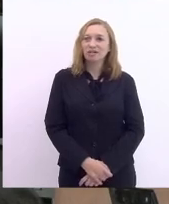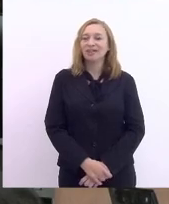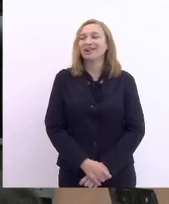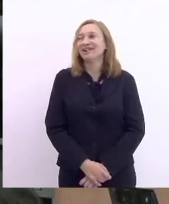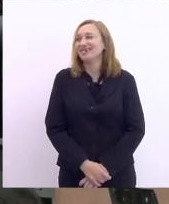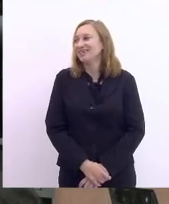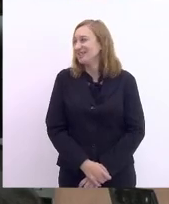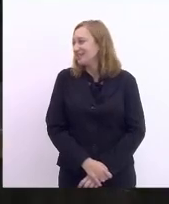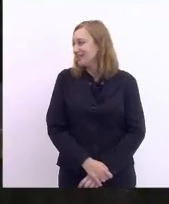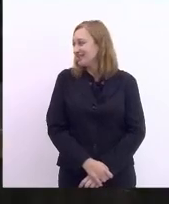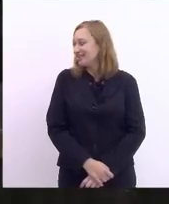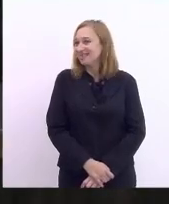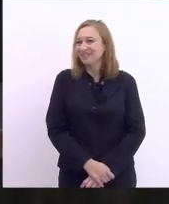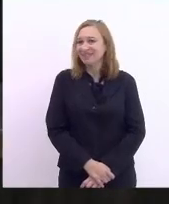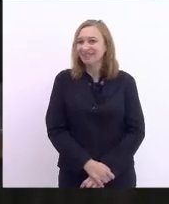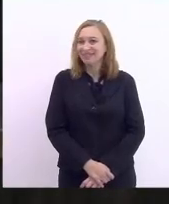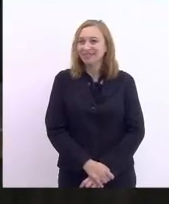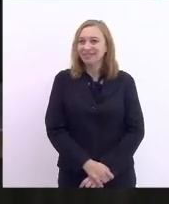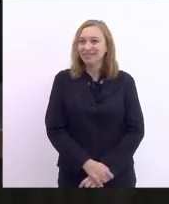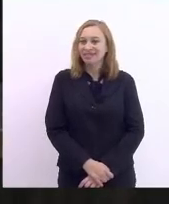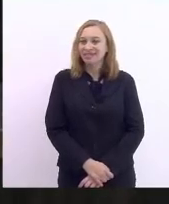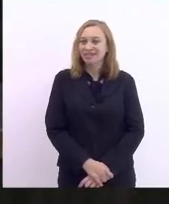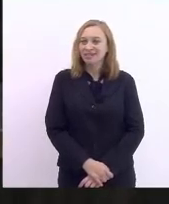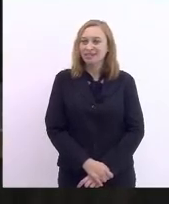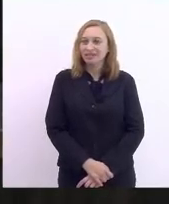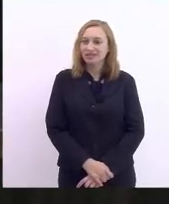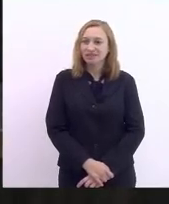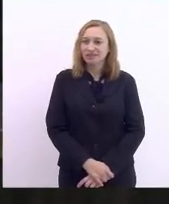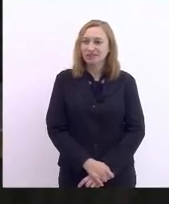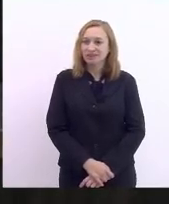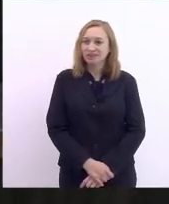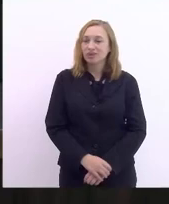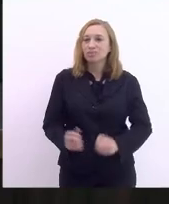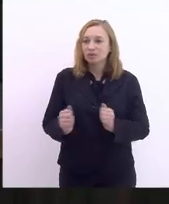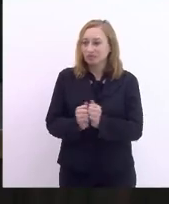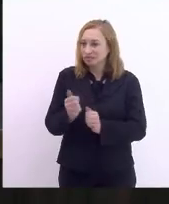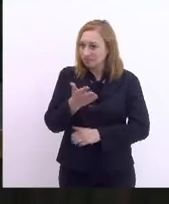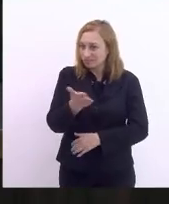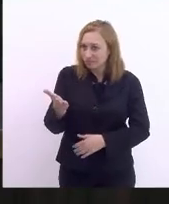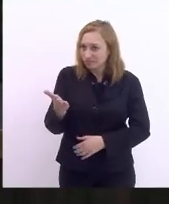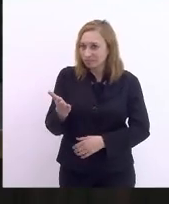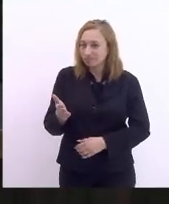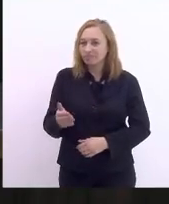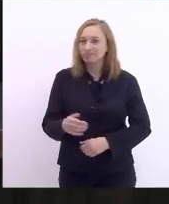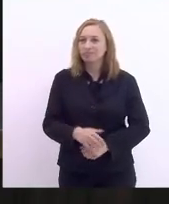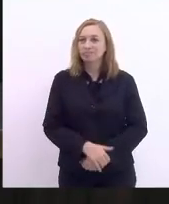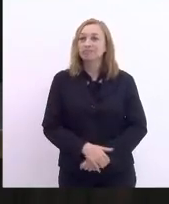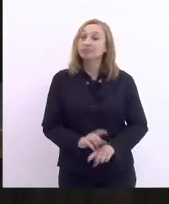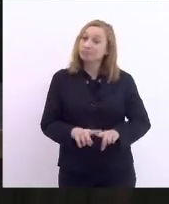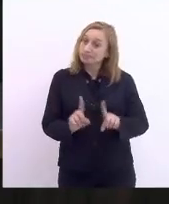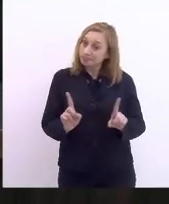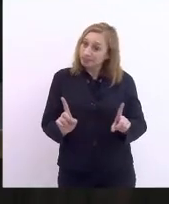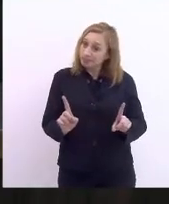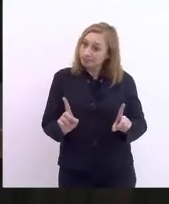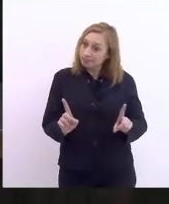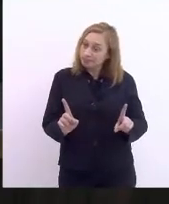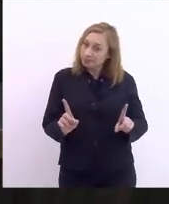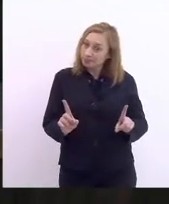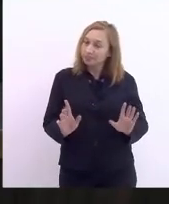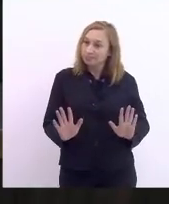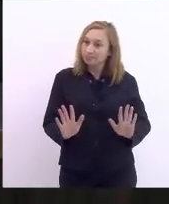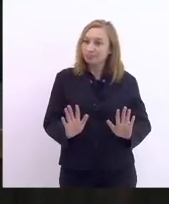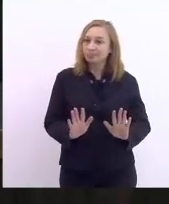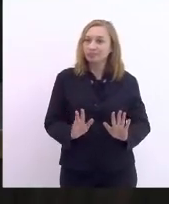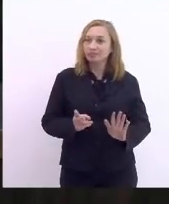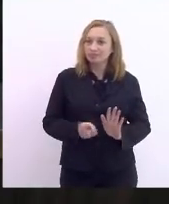passar presidência para o nosso presidente eleito e vou ficar aqui vou me juntar a vocês aí e na assistência mas por gentileza vamos